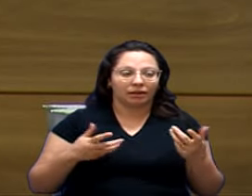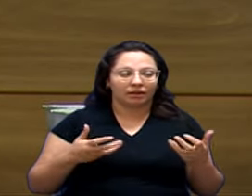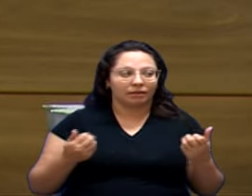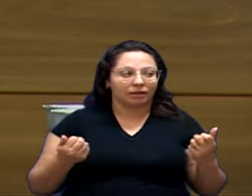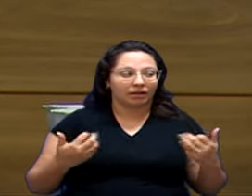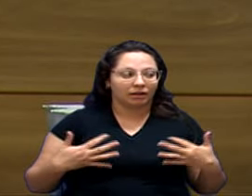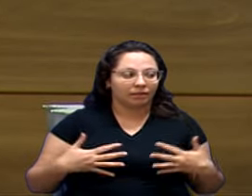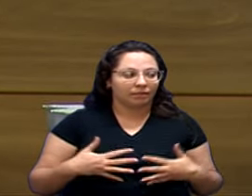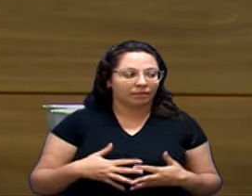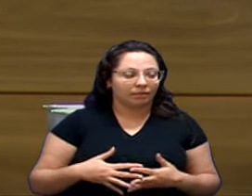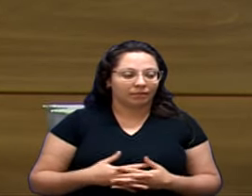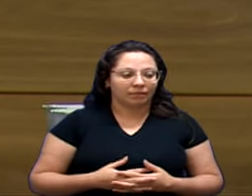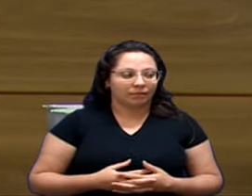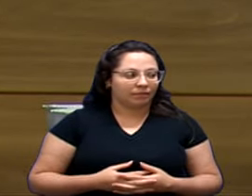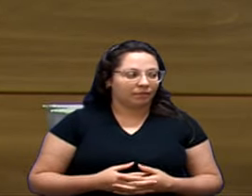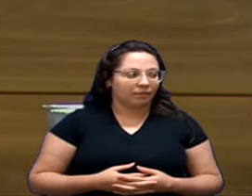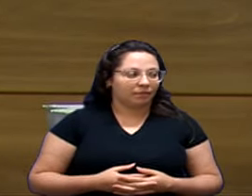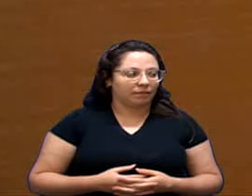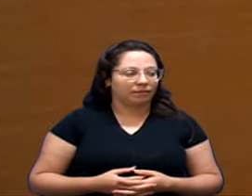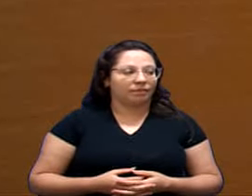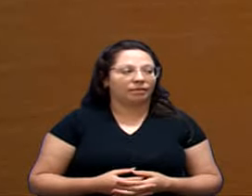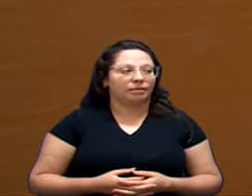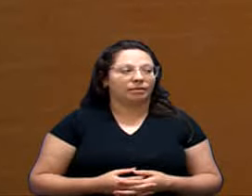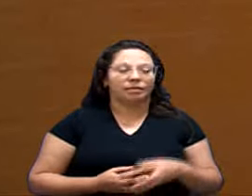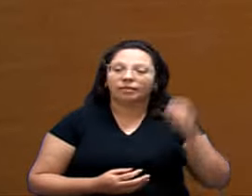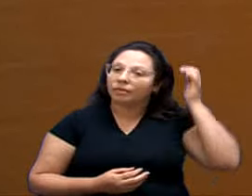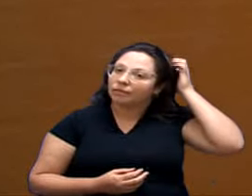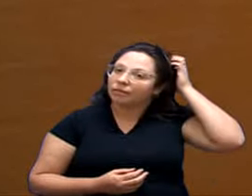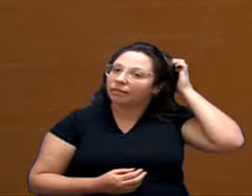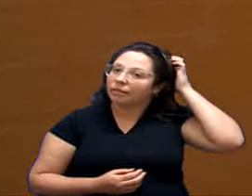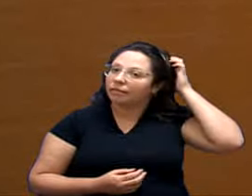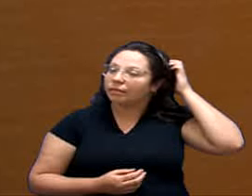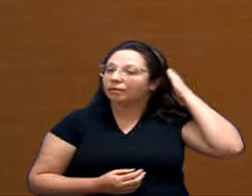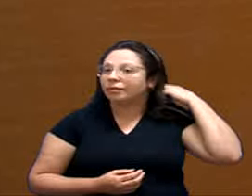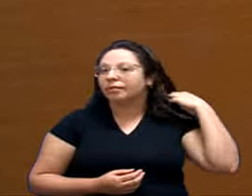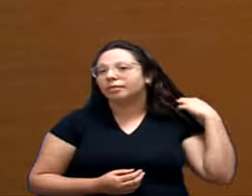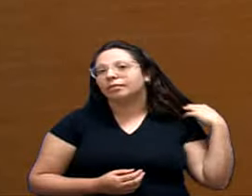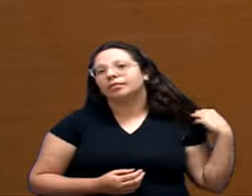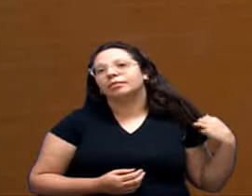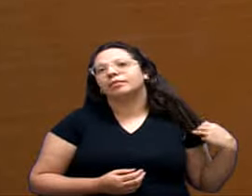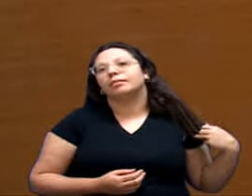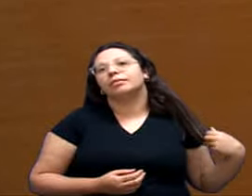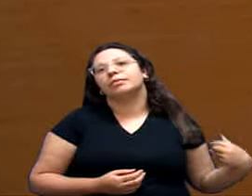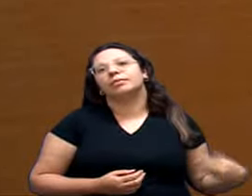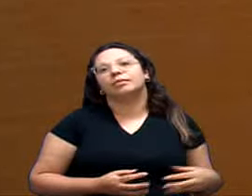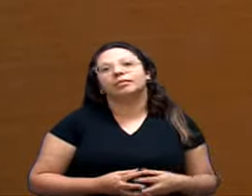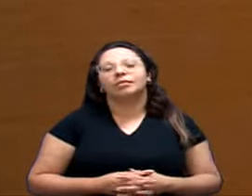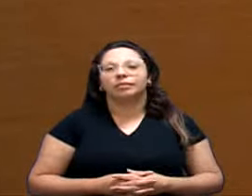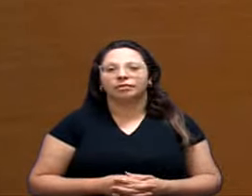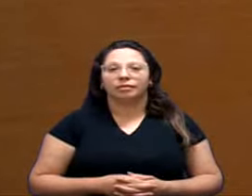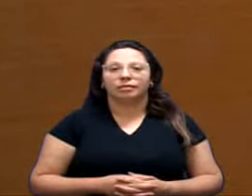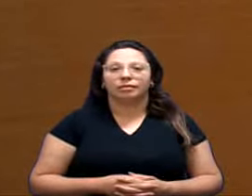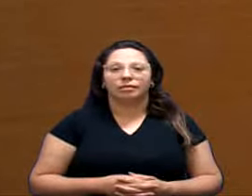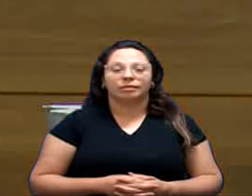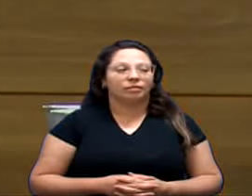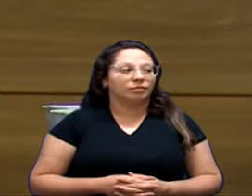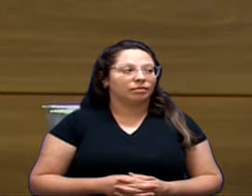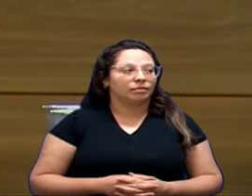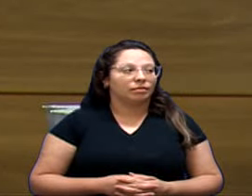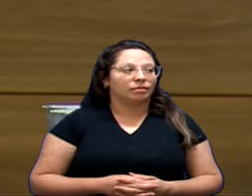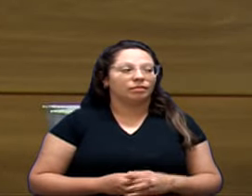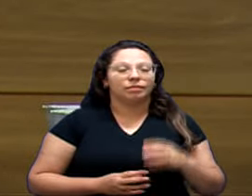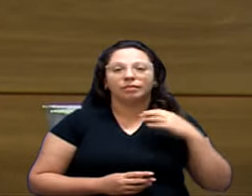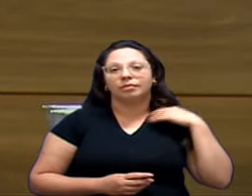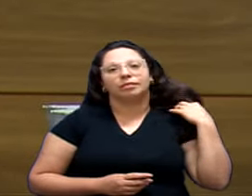falar do qu qual Não entendi com relação aos mapas pode